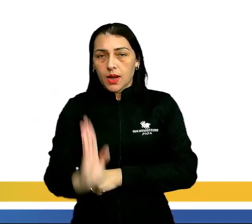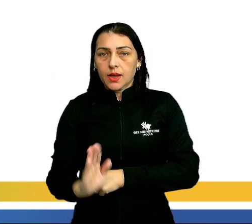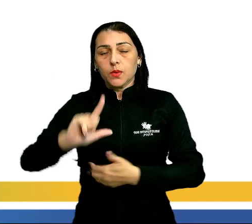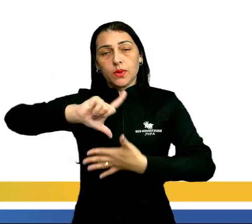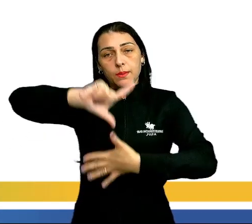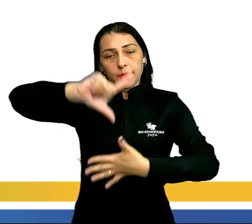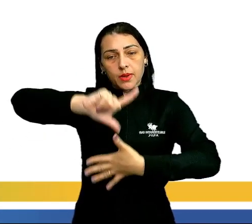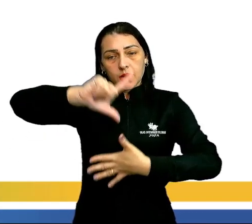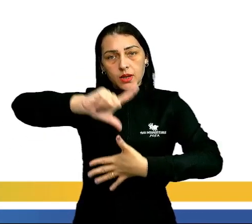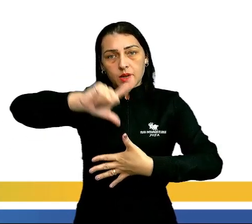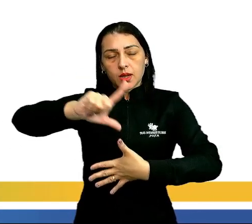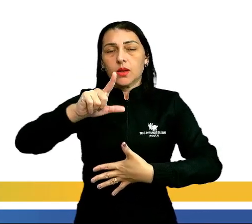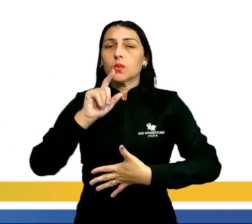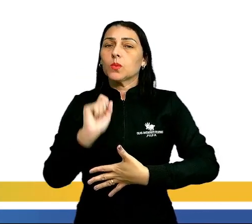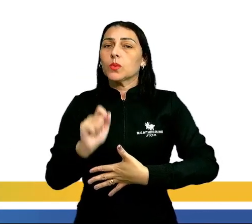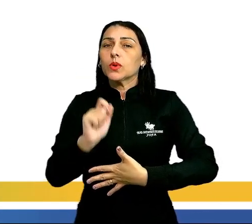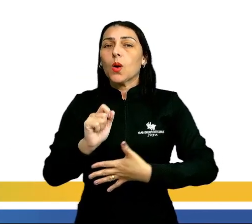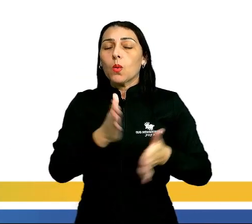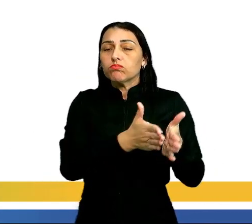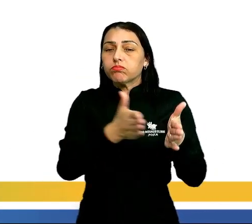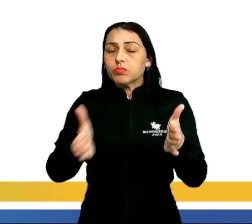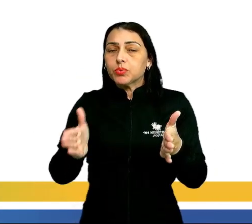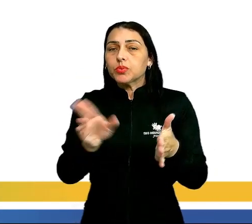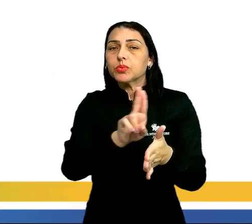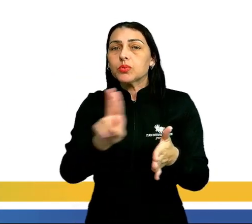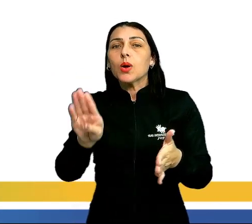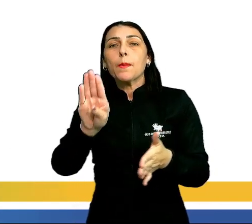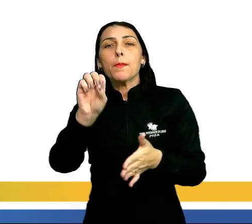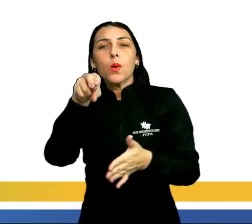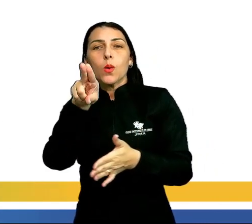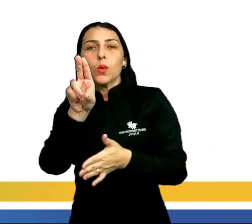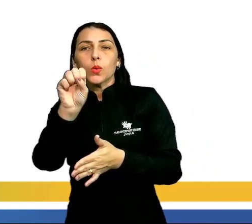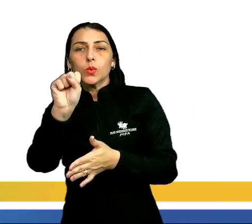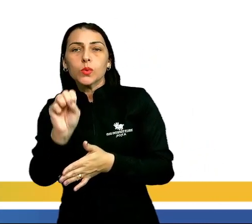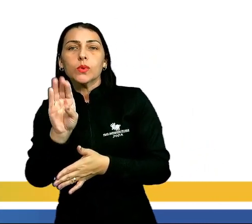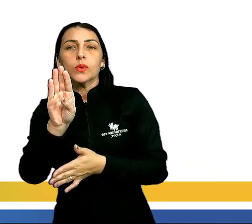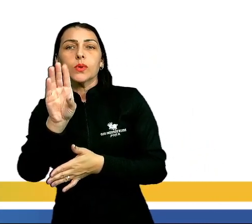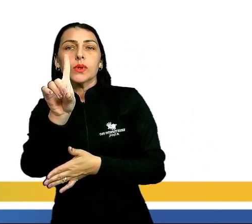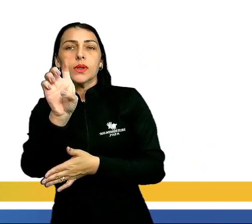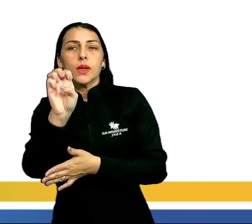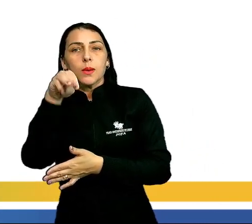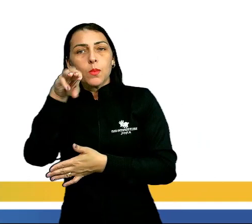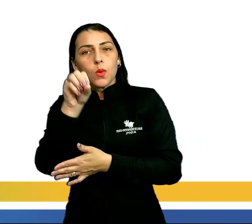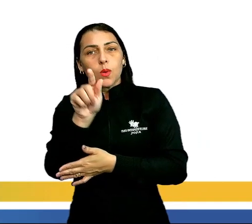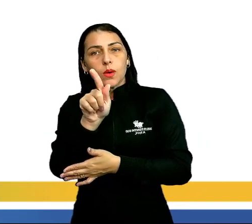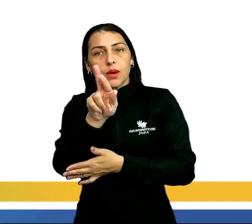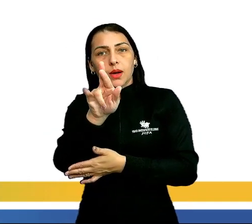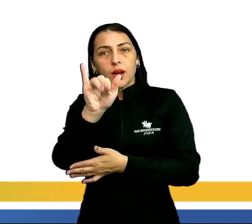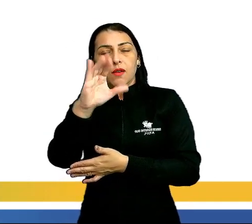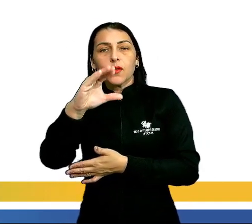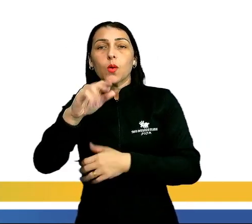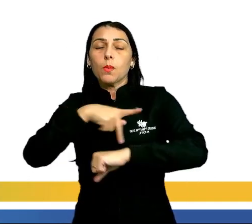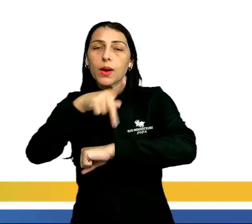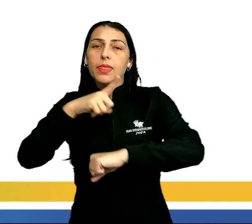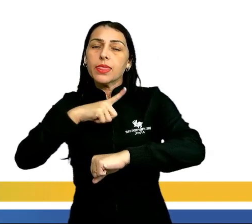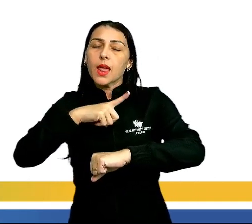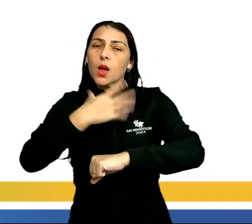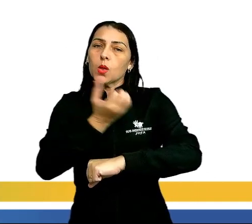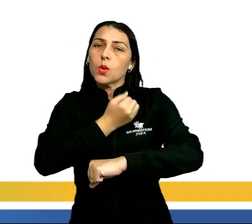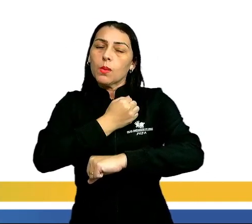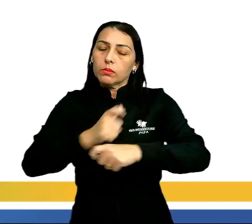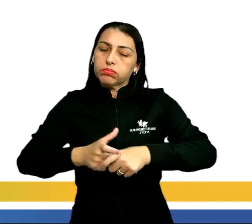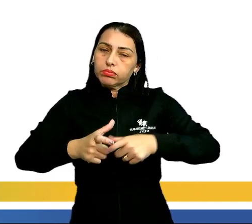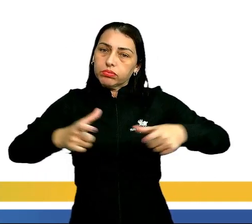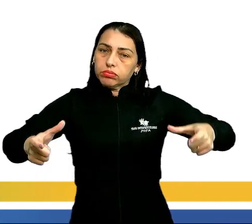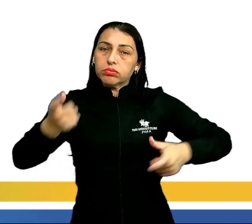América Latina, eles passam por um período chamado de bônus demográfico, ou seja, o país tem maior número de pessoas com